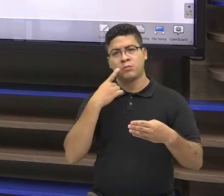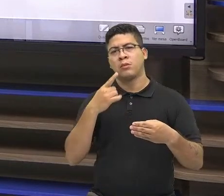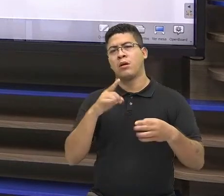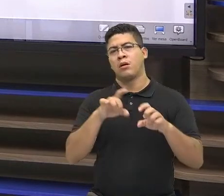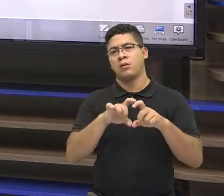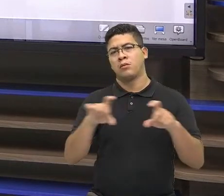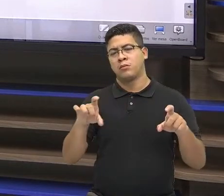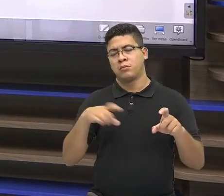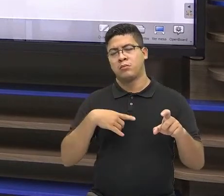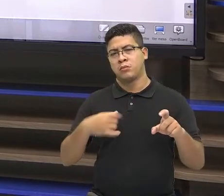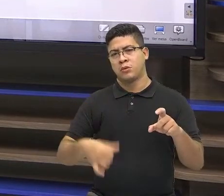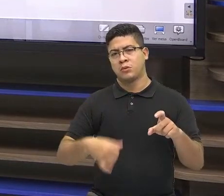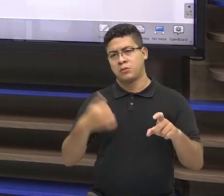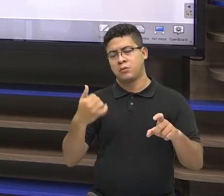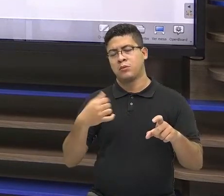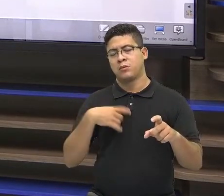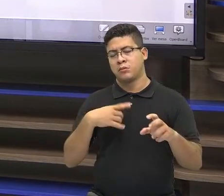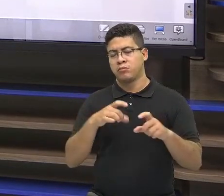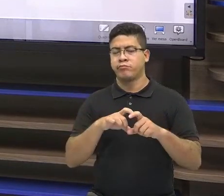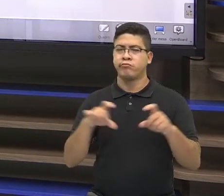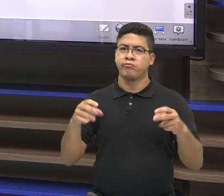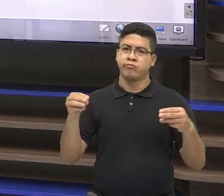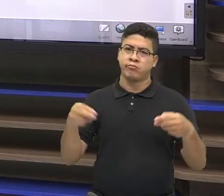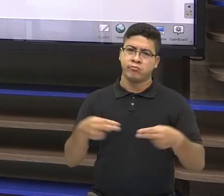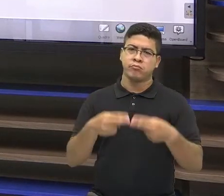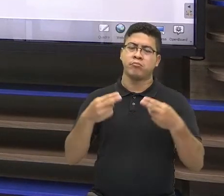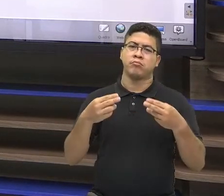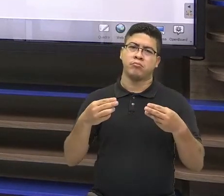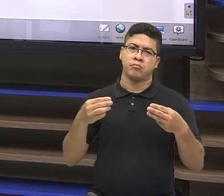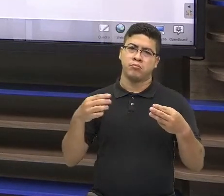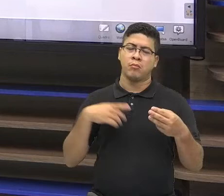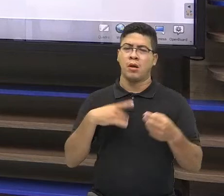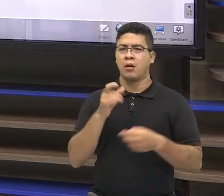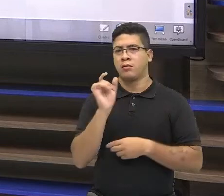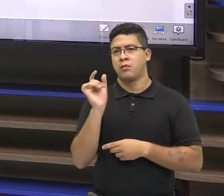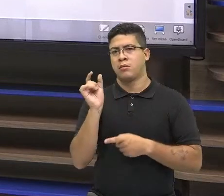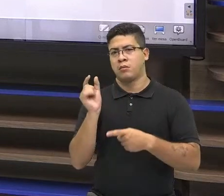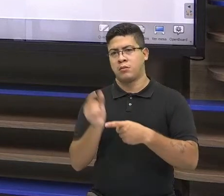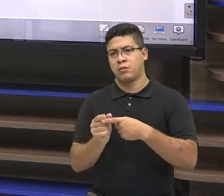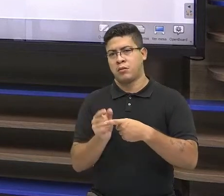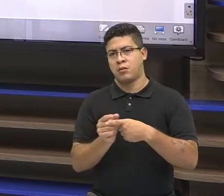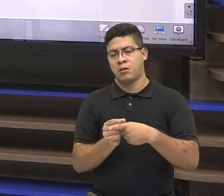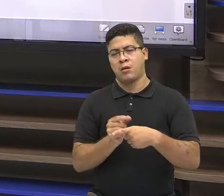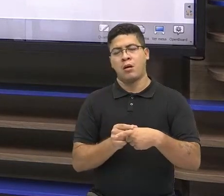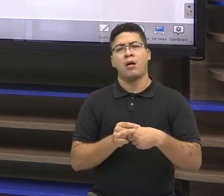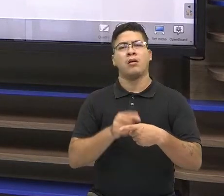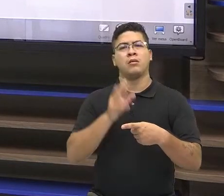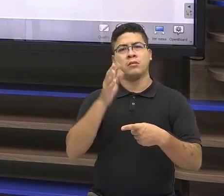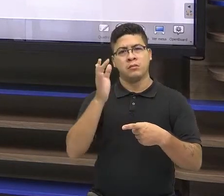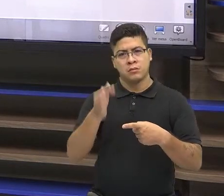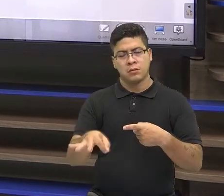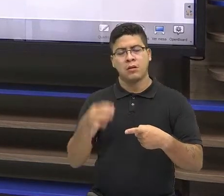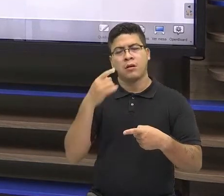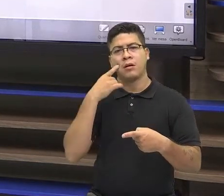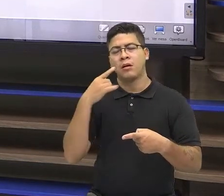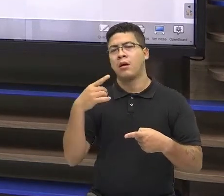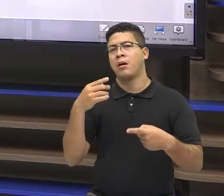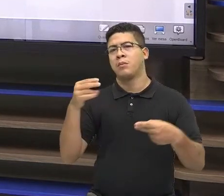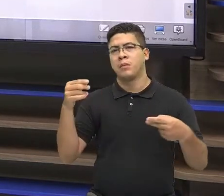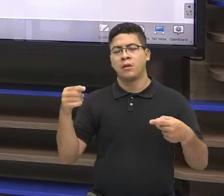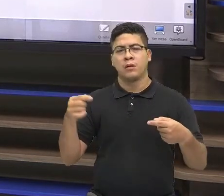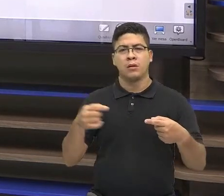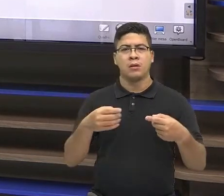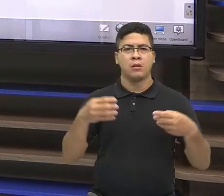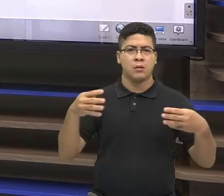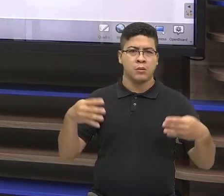um verso, né? Tinha que ter as sílabas certinhas, a estrofe tinha que ter